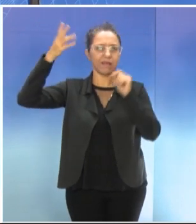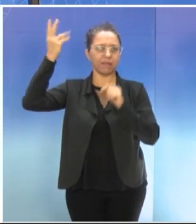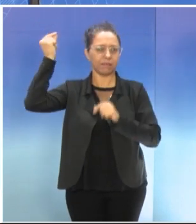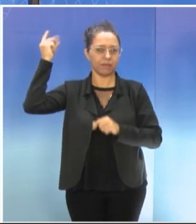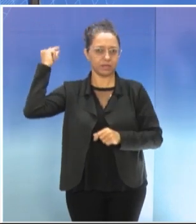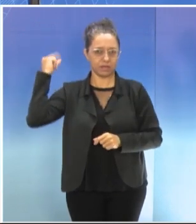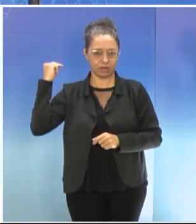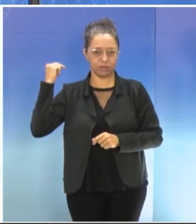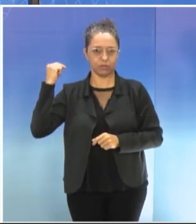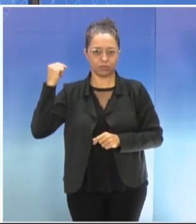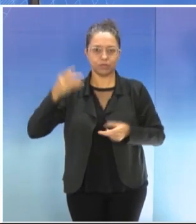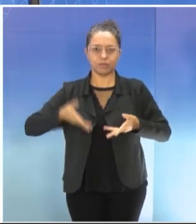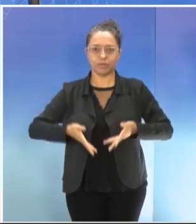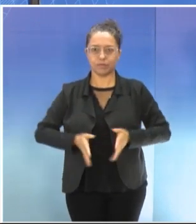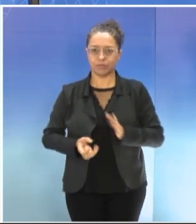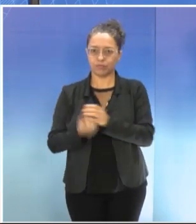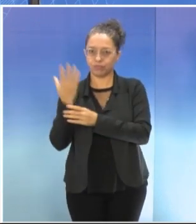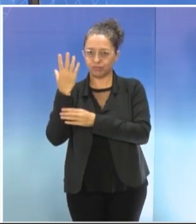vestibulares ou no Enem,